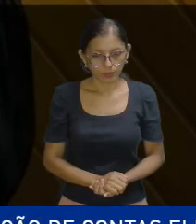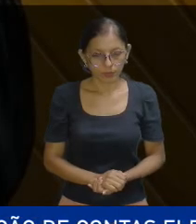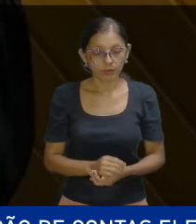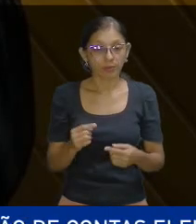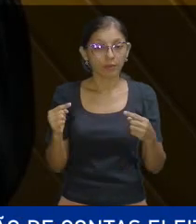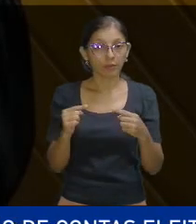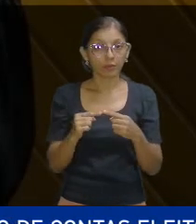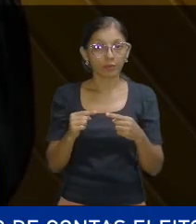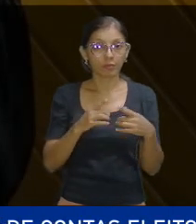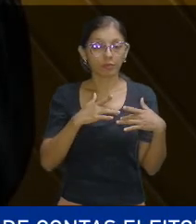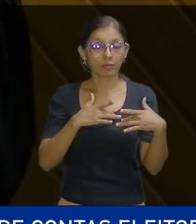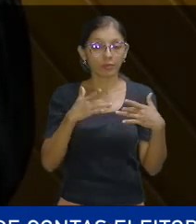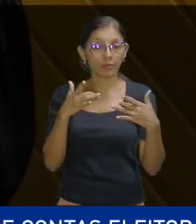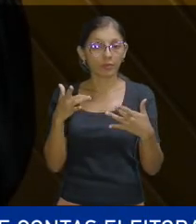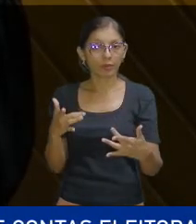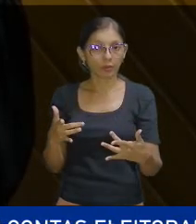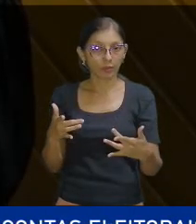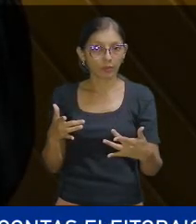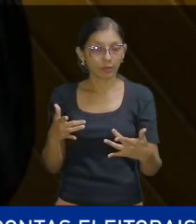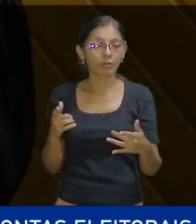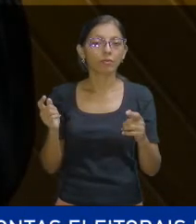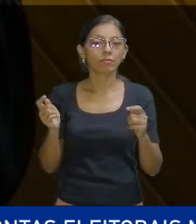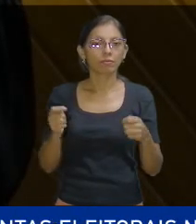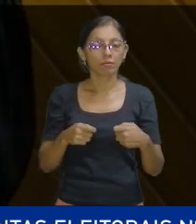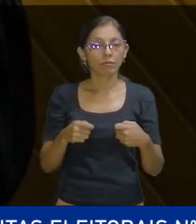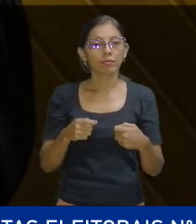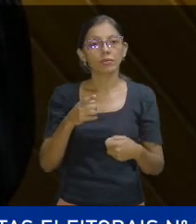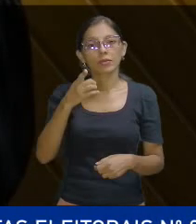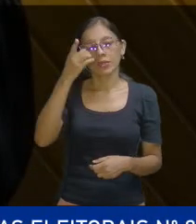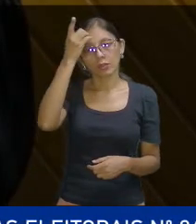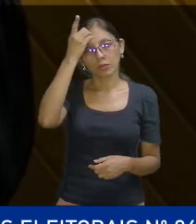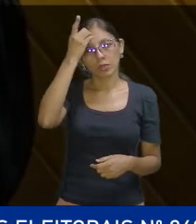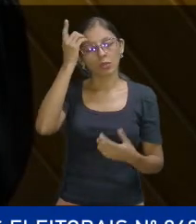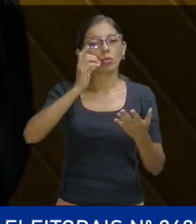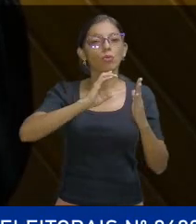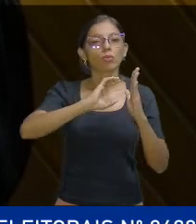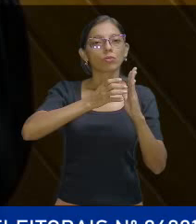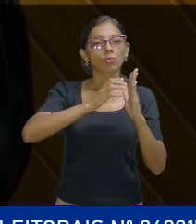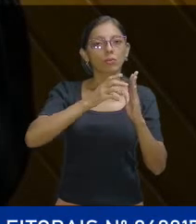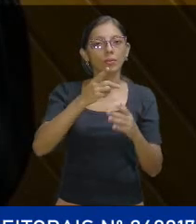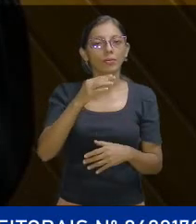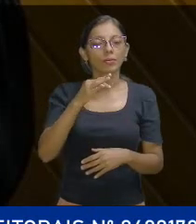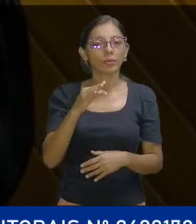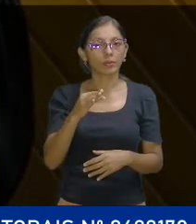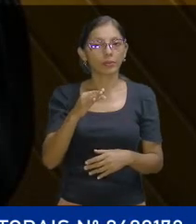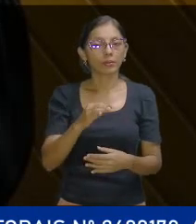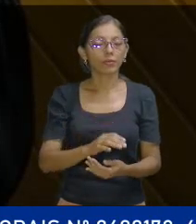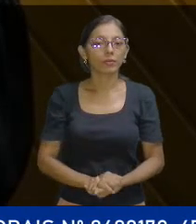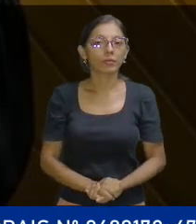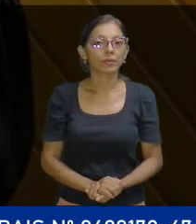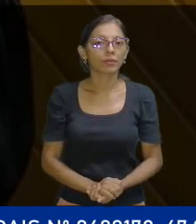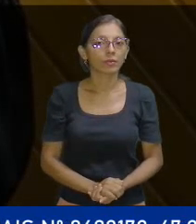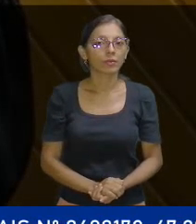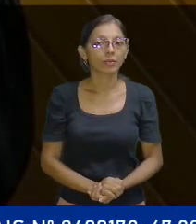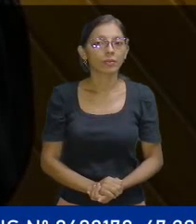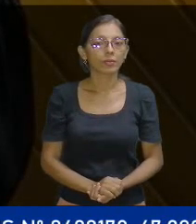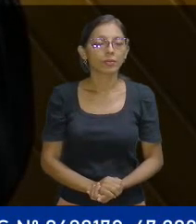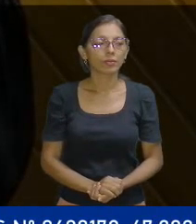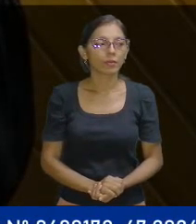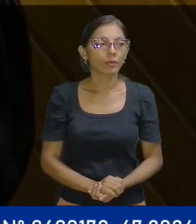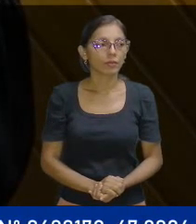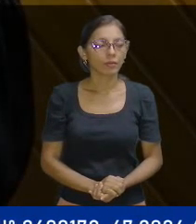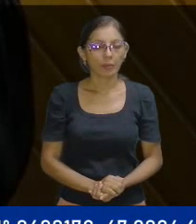1.335,05, referem a doações estimáveis realizadas pelo Diretório Nacional do PT em favor do Diretório Estadual, as quais já se